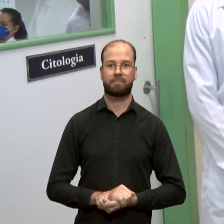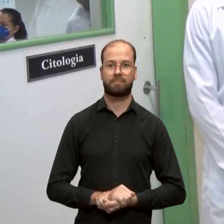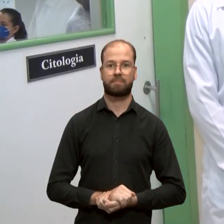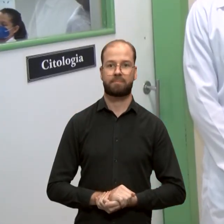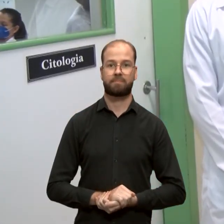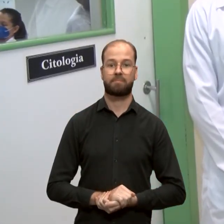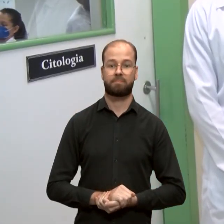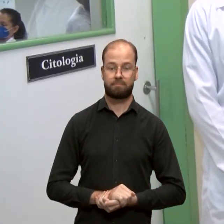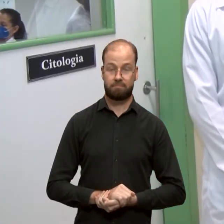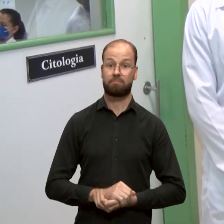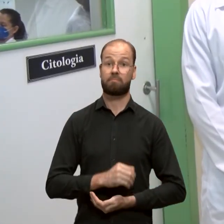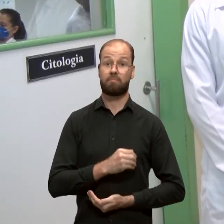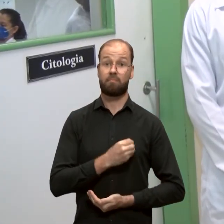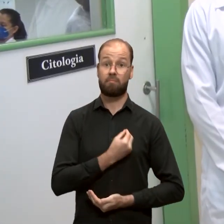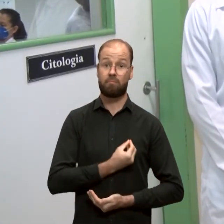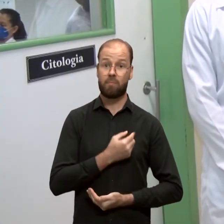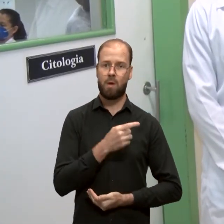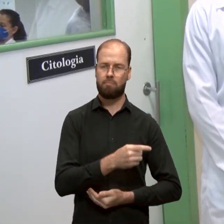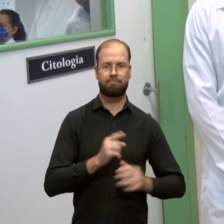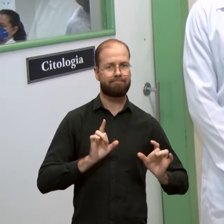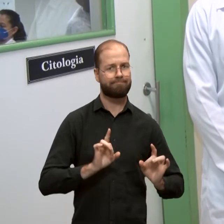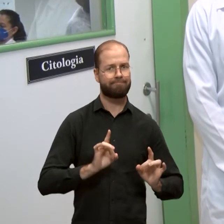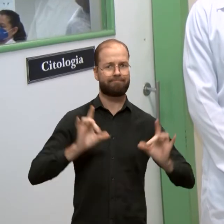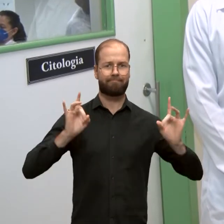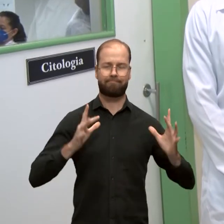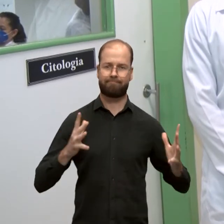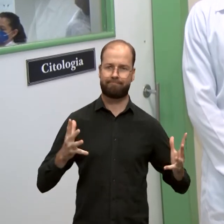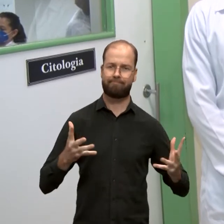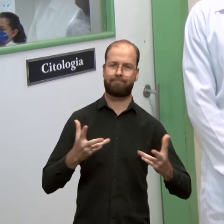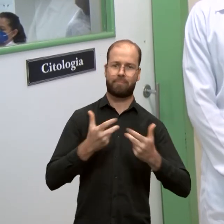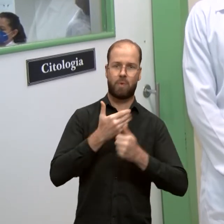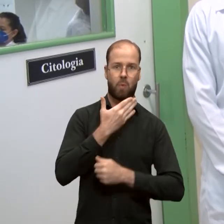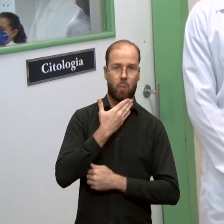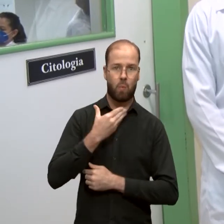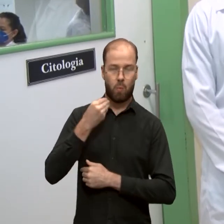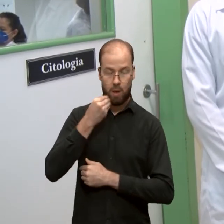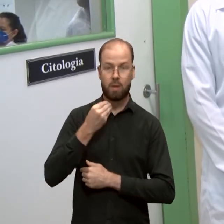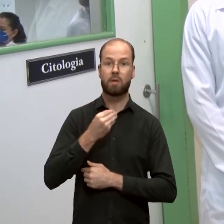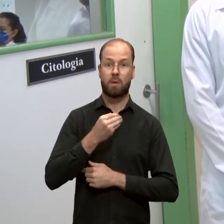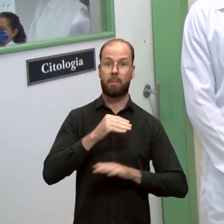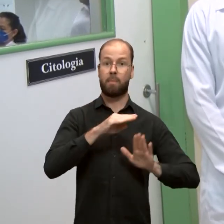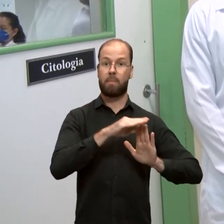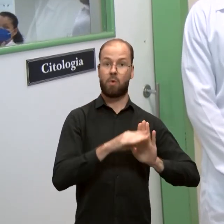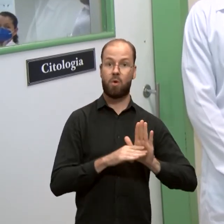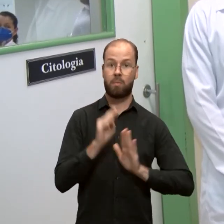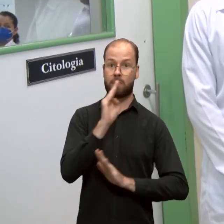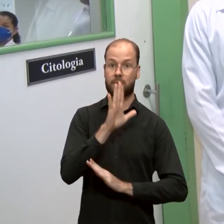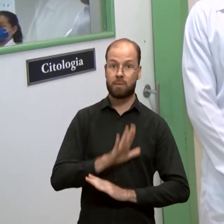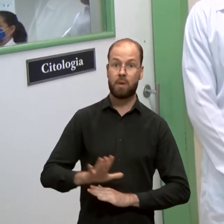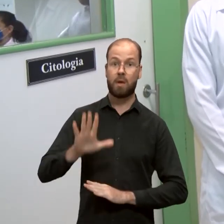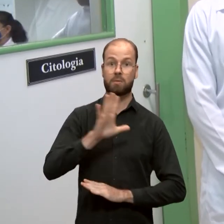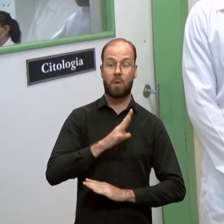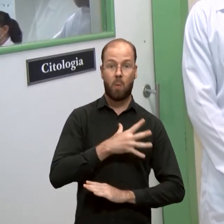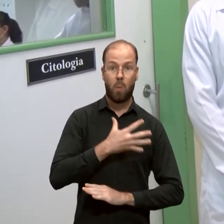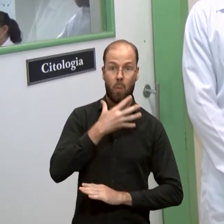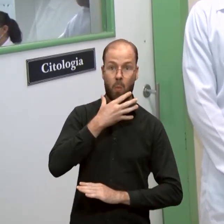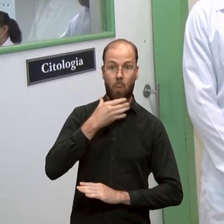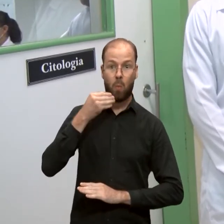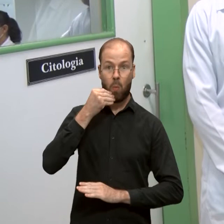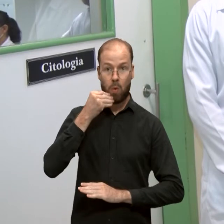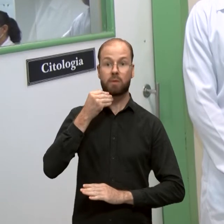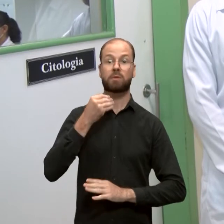Contemplado com o grau de excelência no quesito qualidade pelo Programa Nacional de Controle de Qualidade da